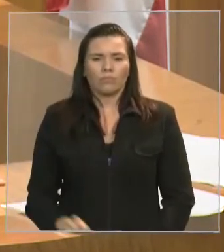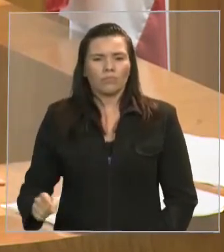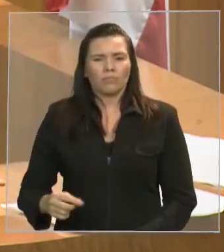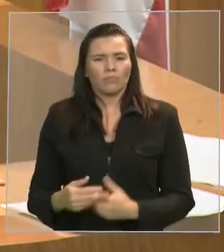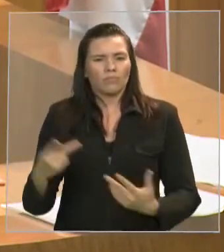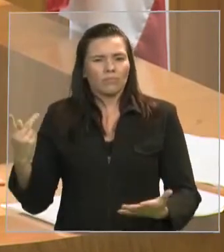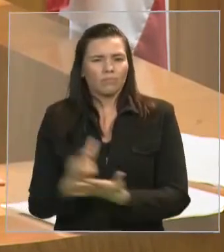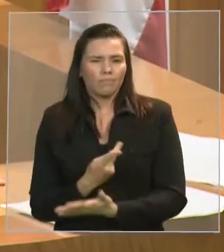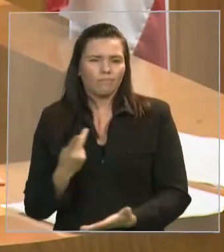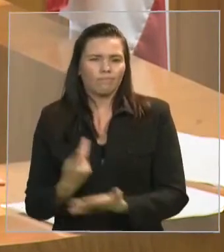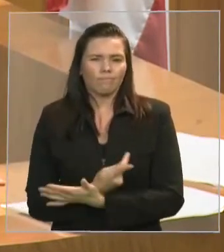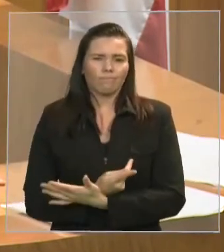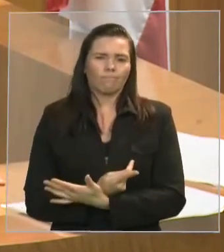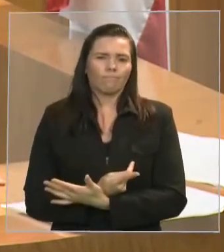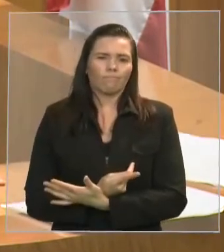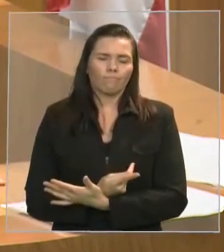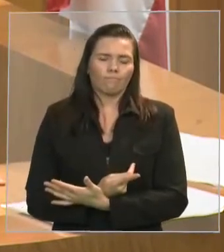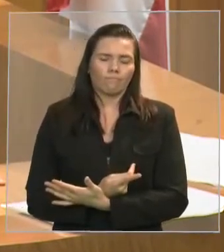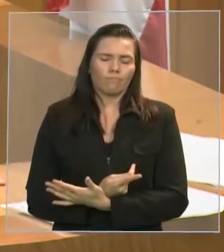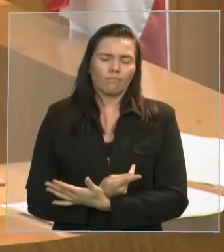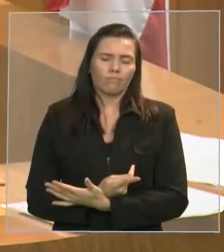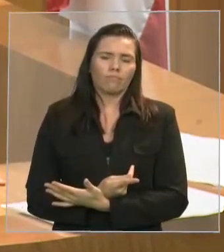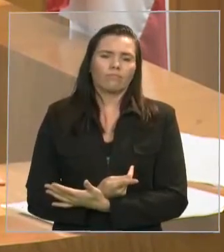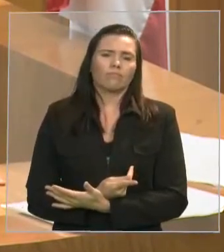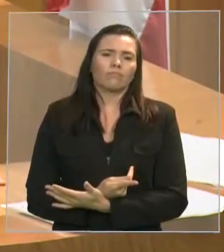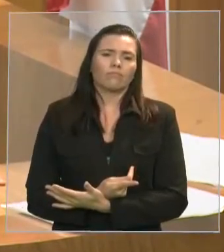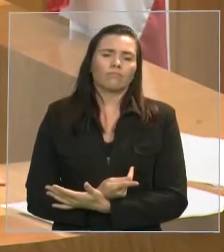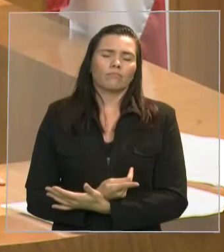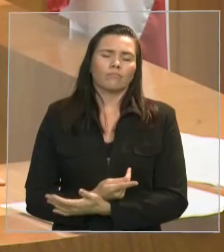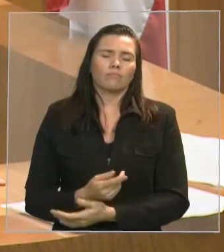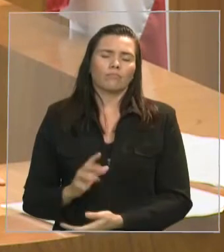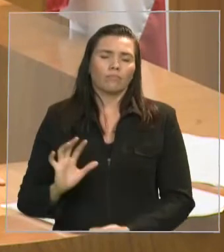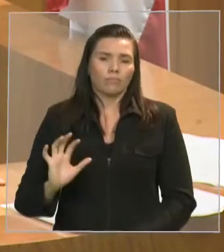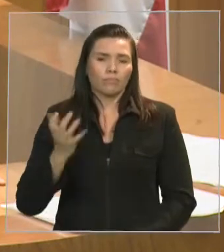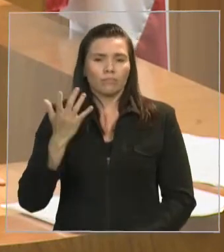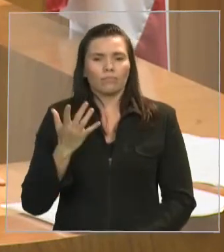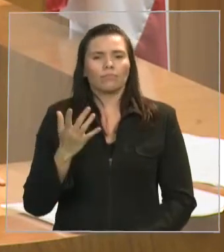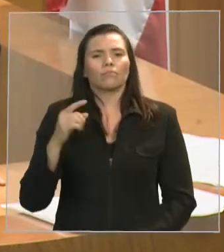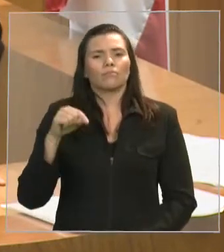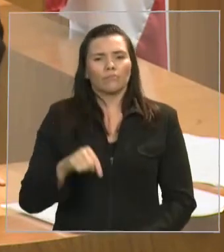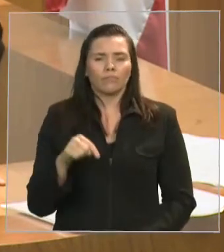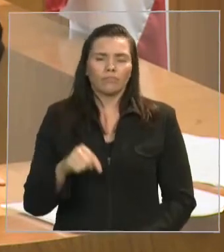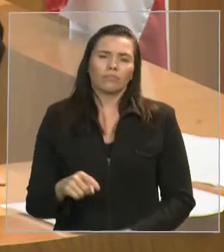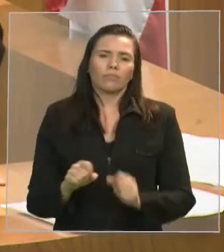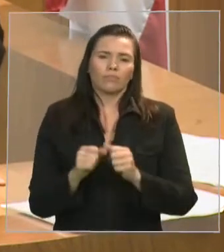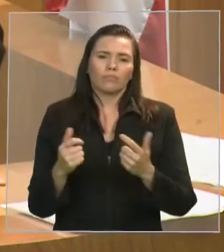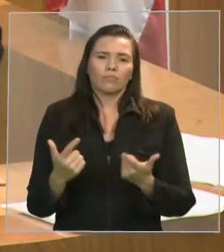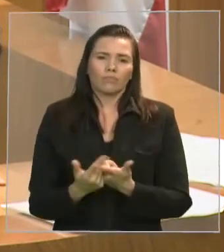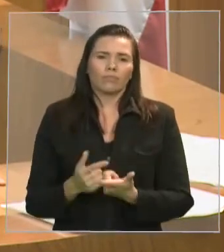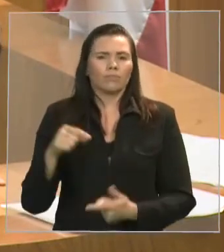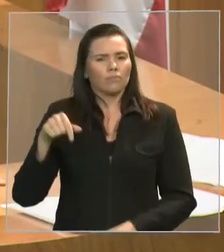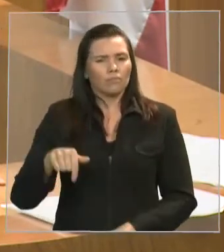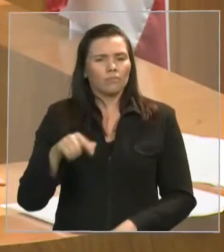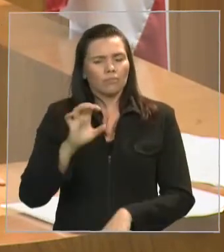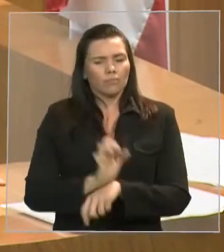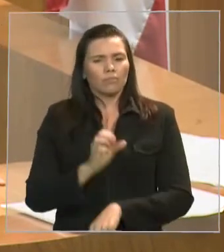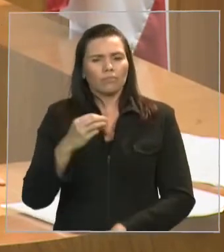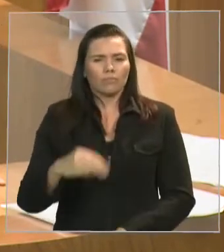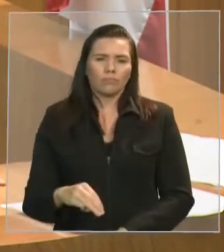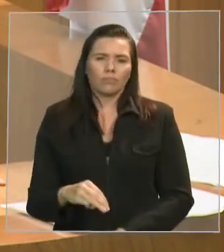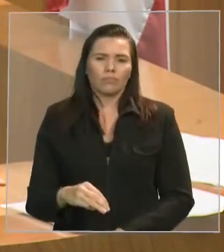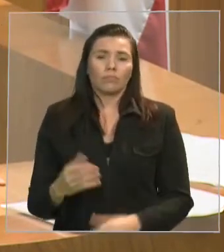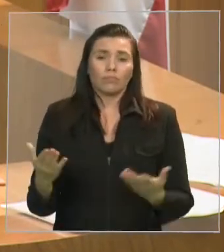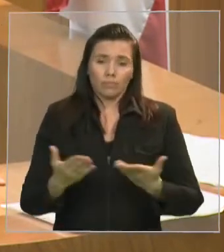abusos sejam cometidos, e nesse caso, contra o esporte maranhense. E é isso que esta Casa